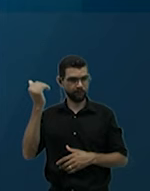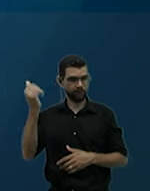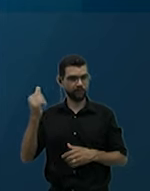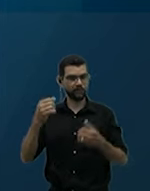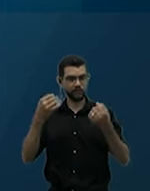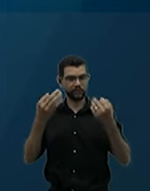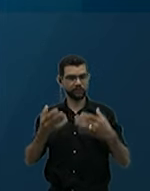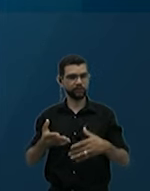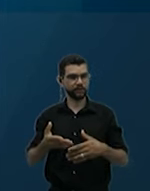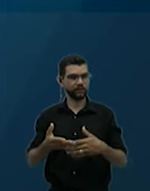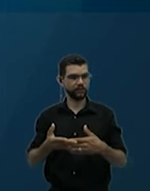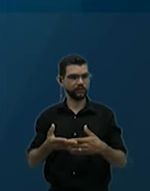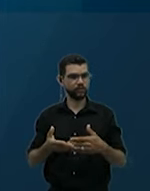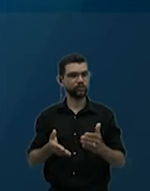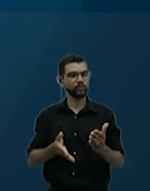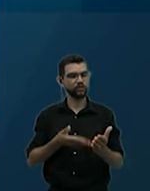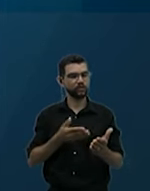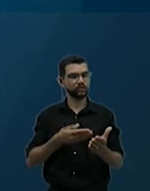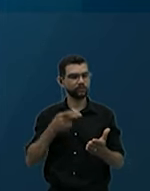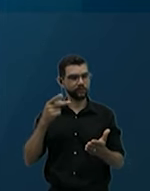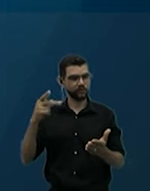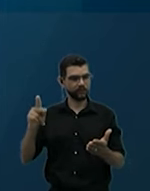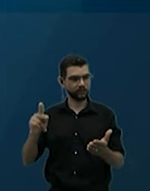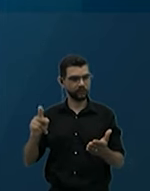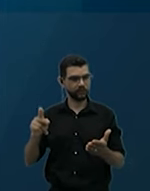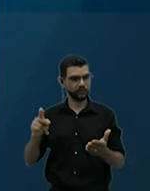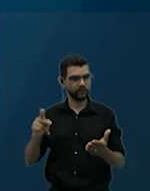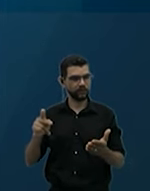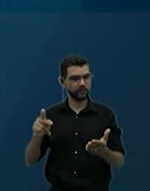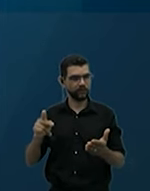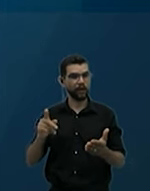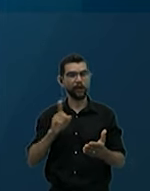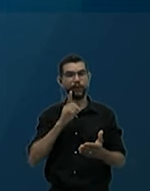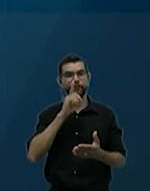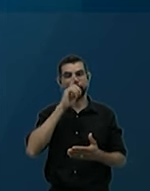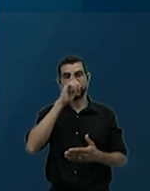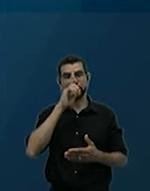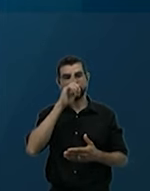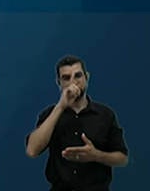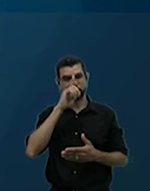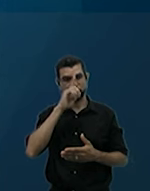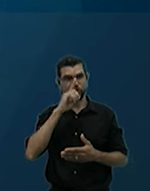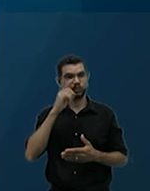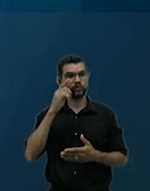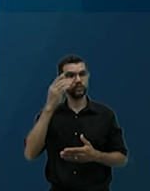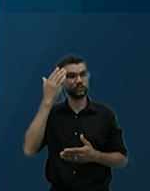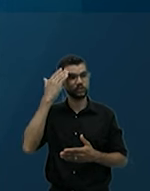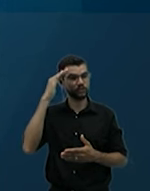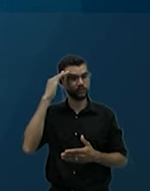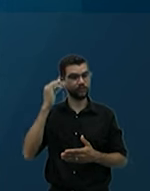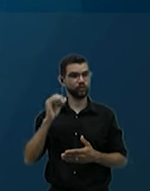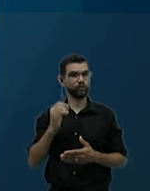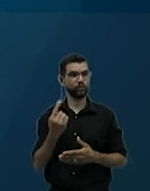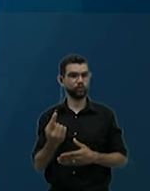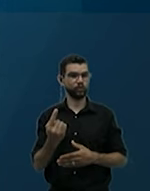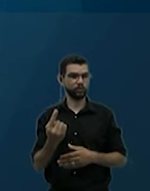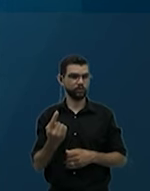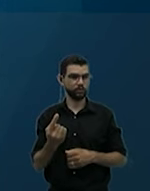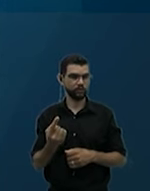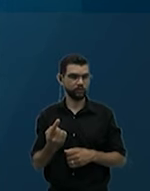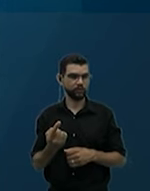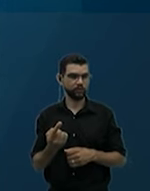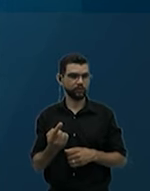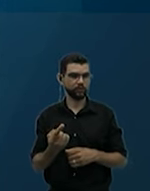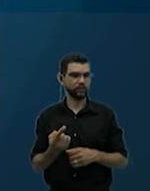Então, quando a gente escuta toda a realidade do trabalhador brasileiro, quando a gente começa a ouvir o que